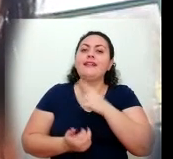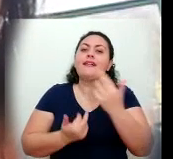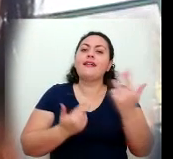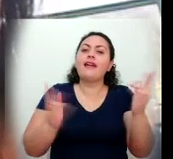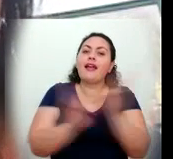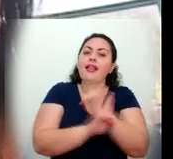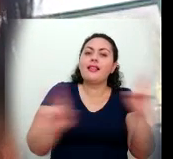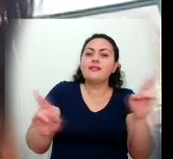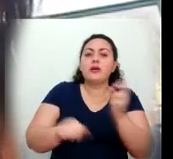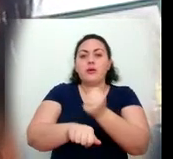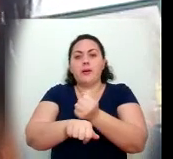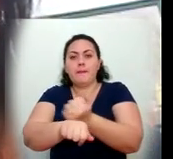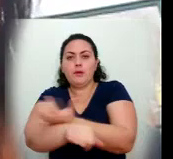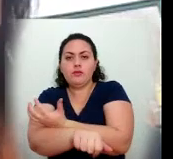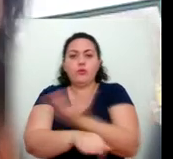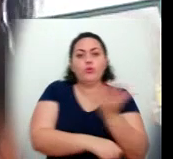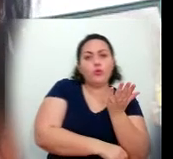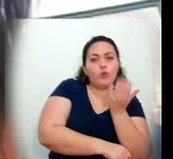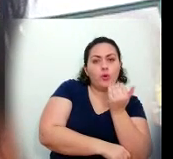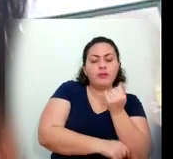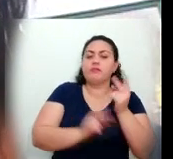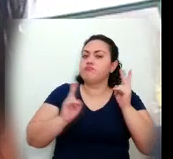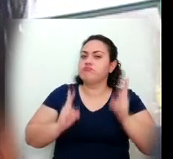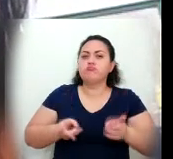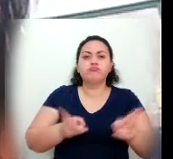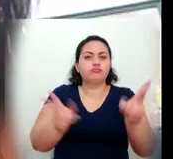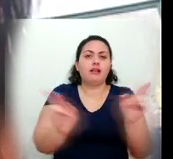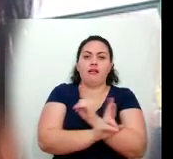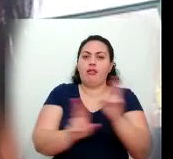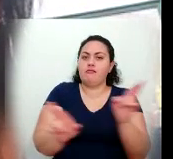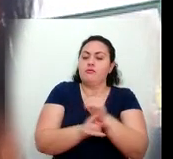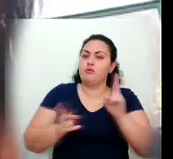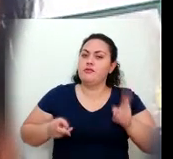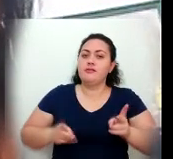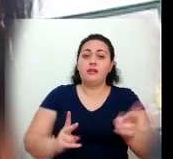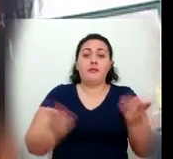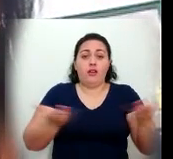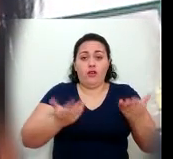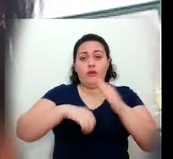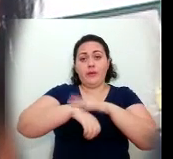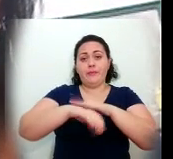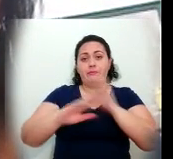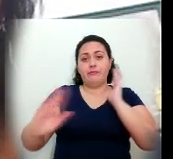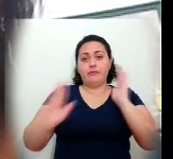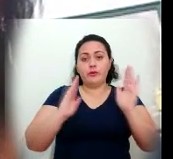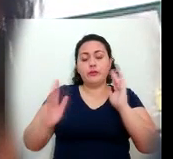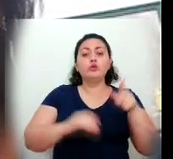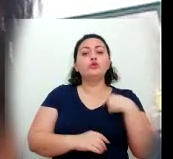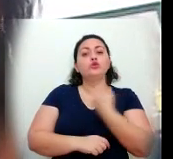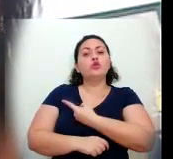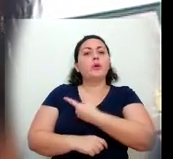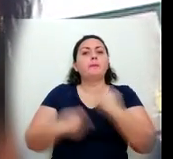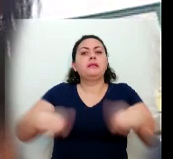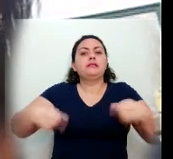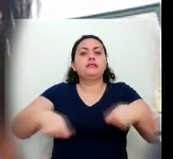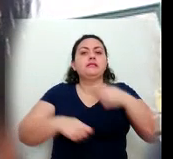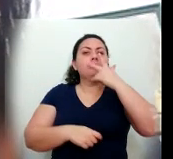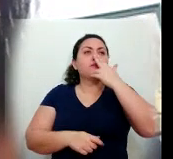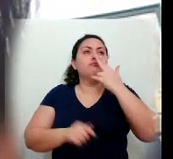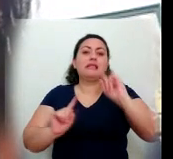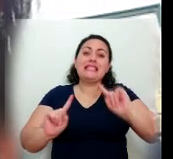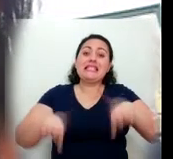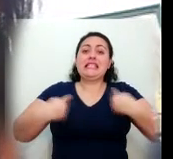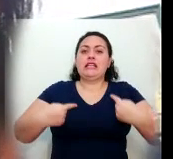emoções e alimentação ela existe permanentemente, né? Mas Uhum. nesses momentos em que a gente é colocado, né, num desafio